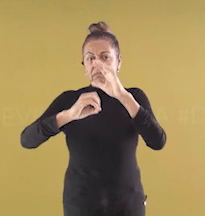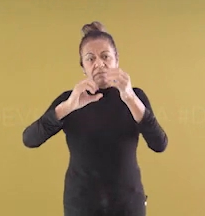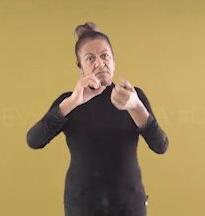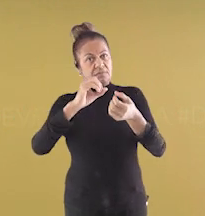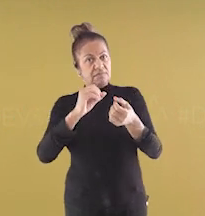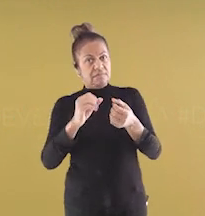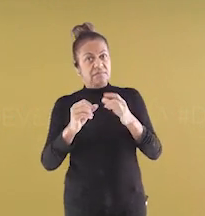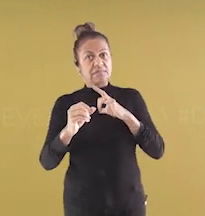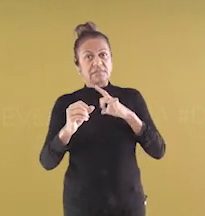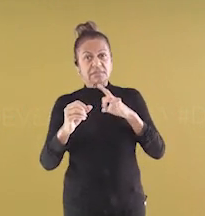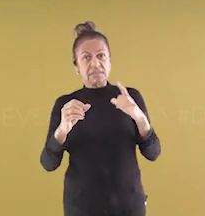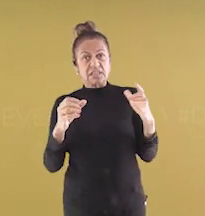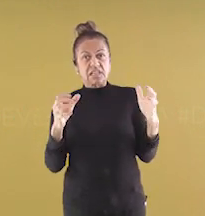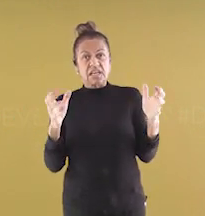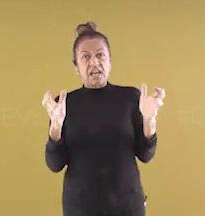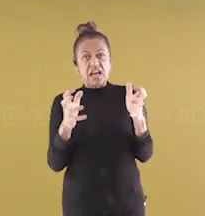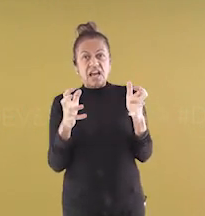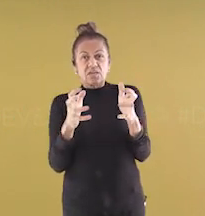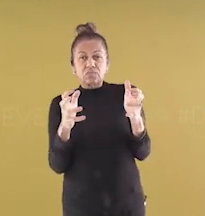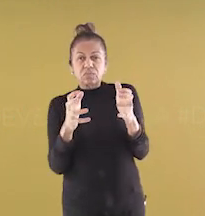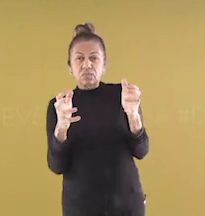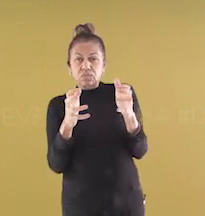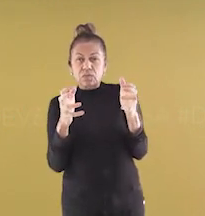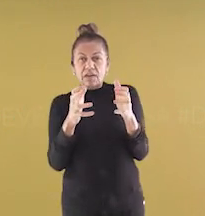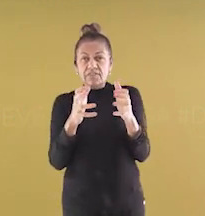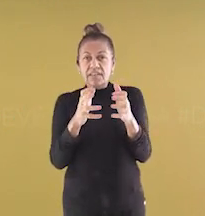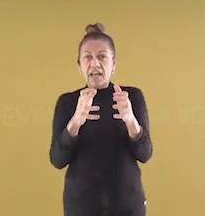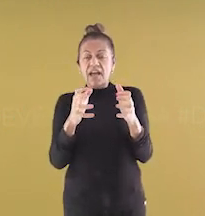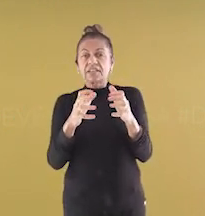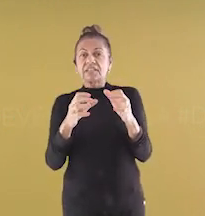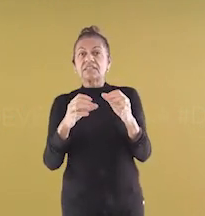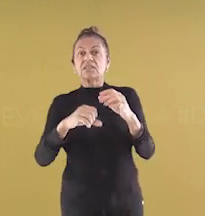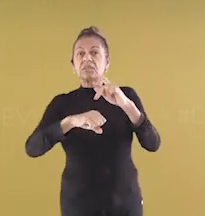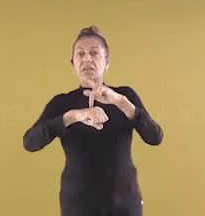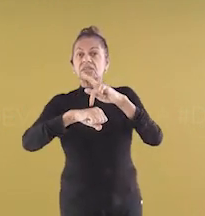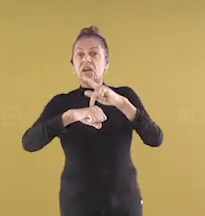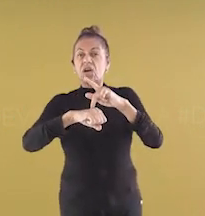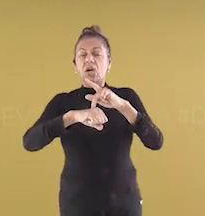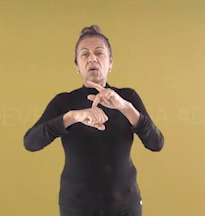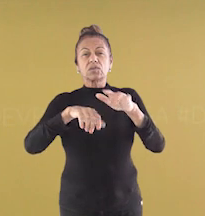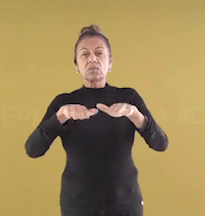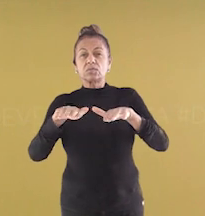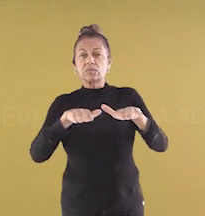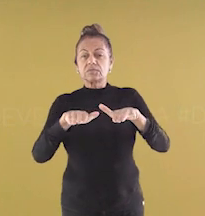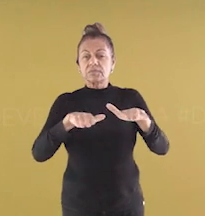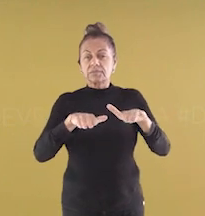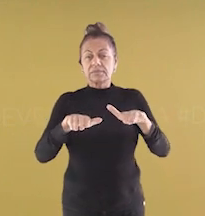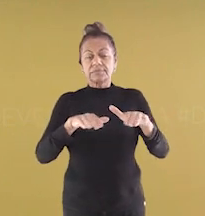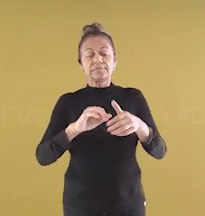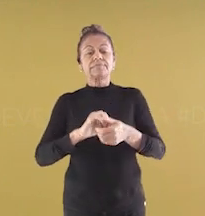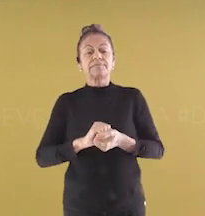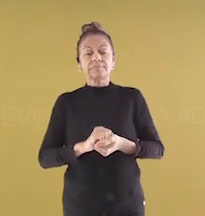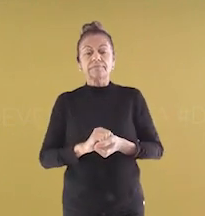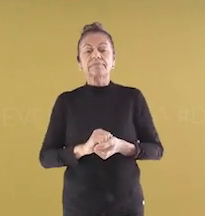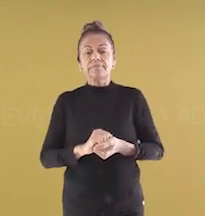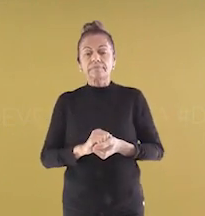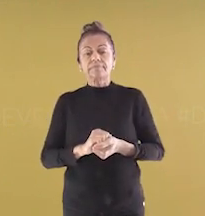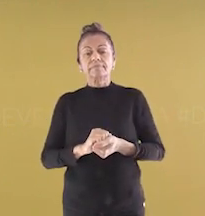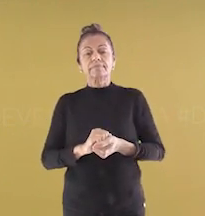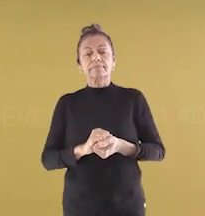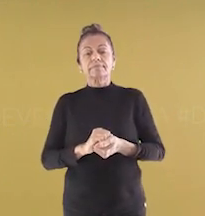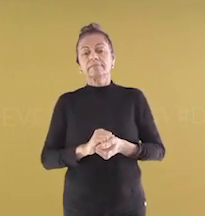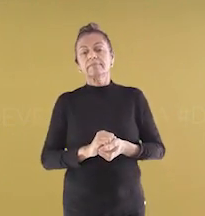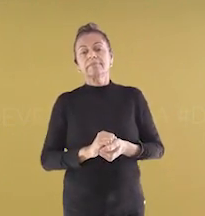da grande pressão, diferenças de densidade e forças da gravidade, a movimentação dessas rochas fluidas